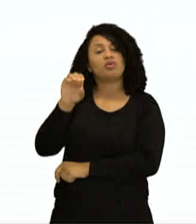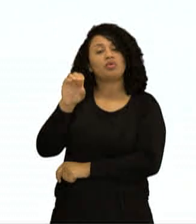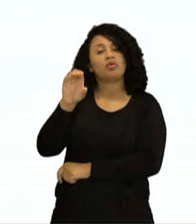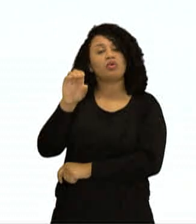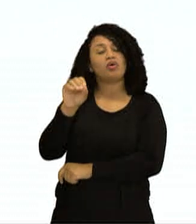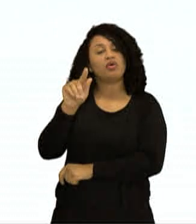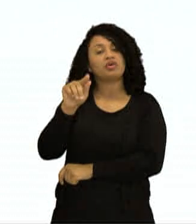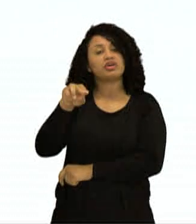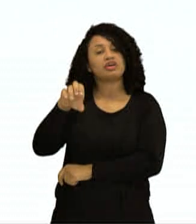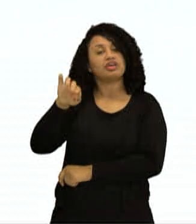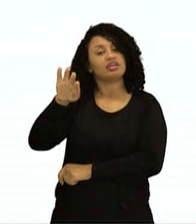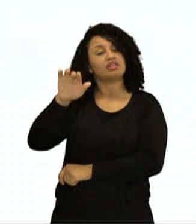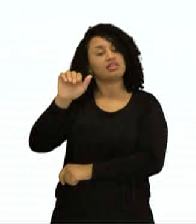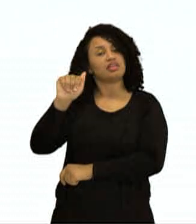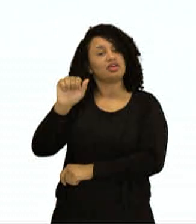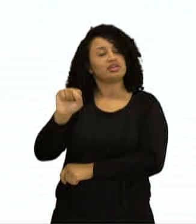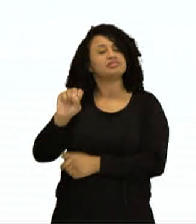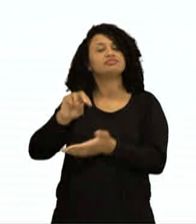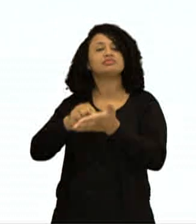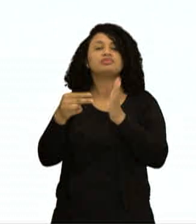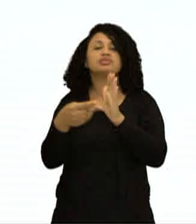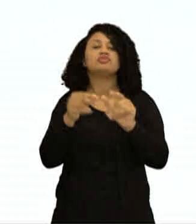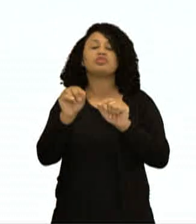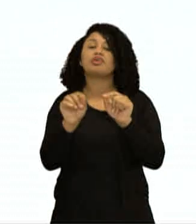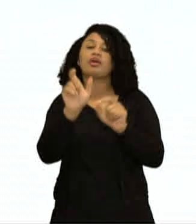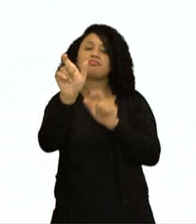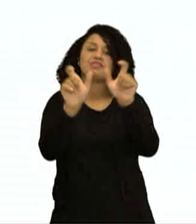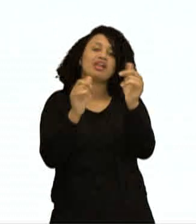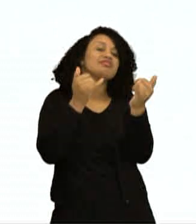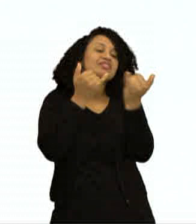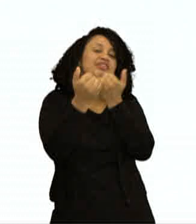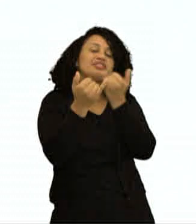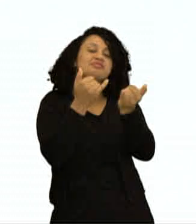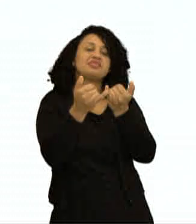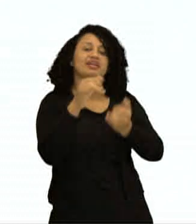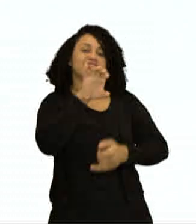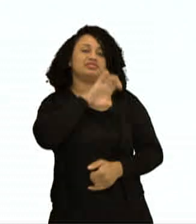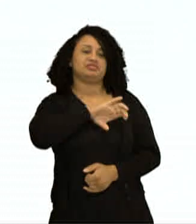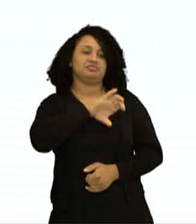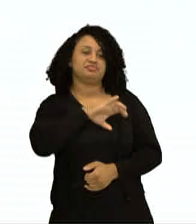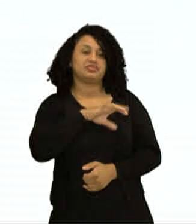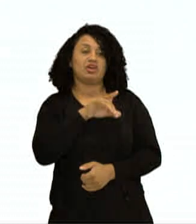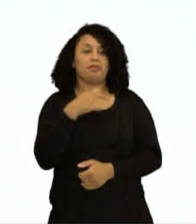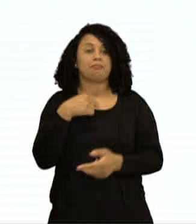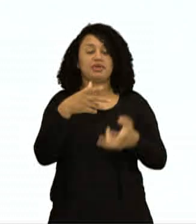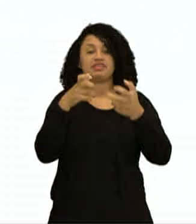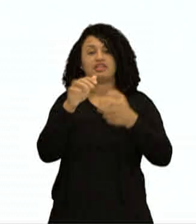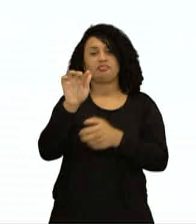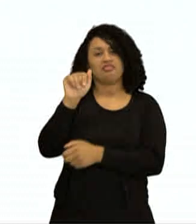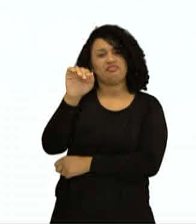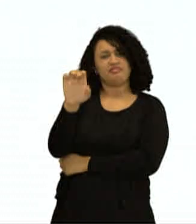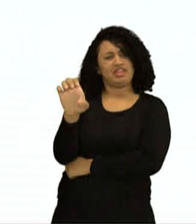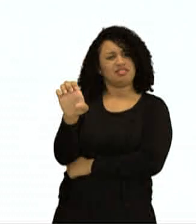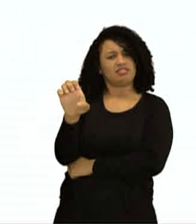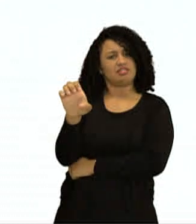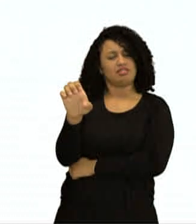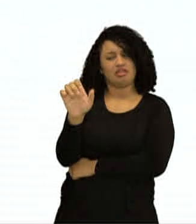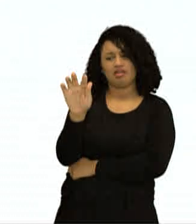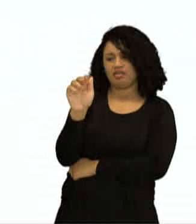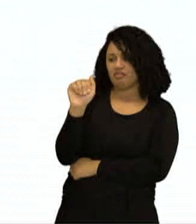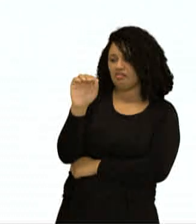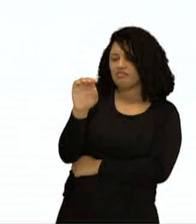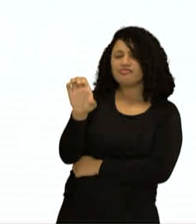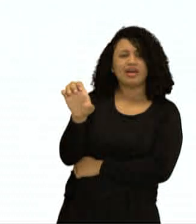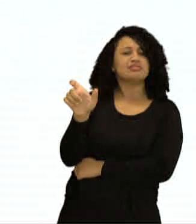palavras cognatas? Aquelas que parecem com a língua portuguesa. Olha aqui, ó, rapidinho, face. Quando você olha